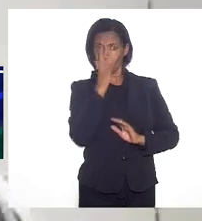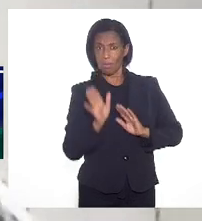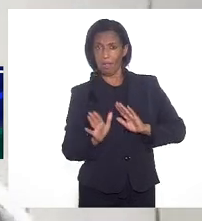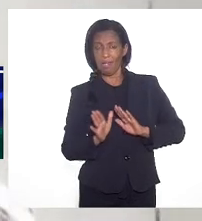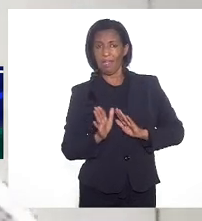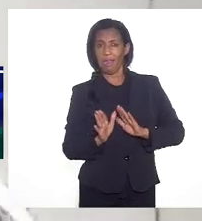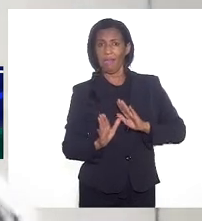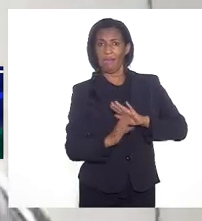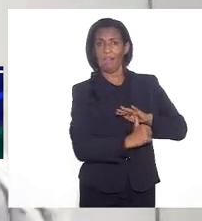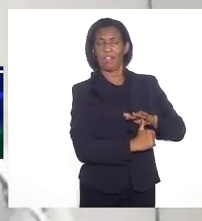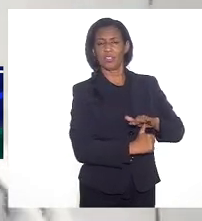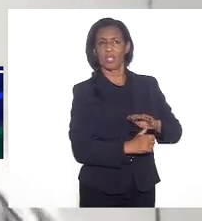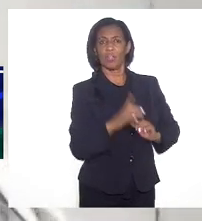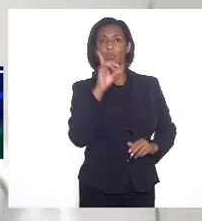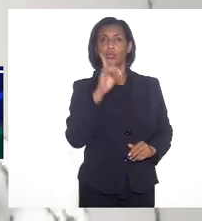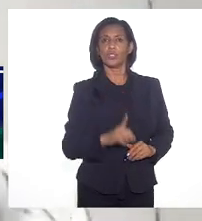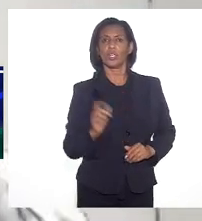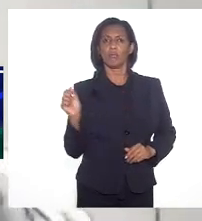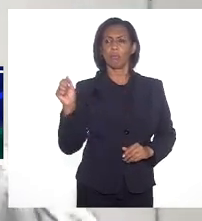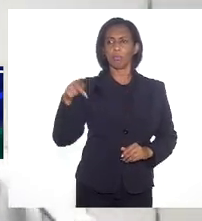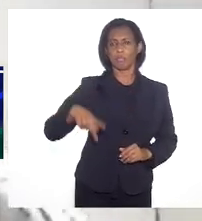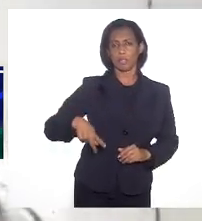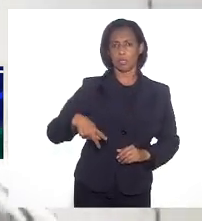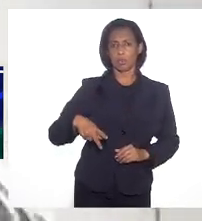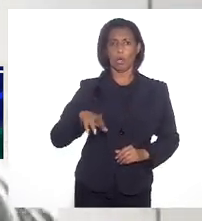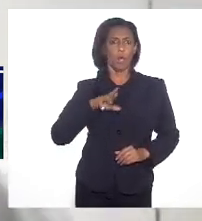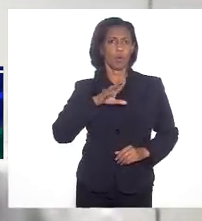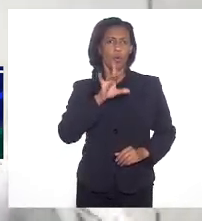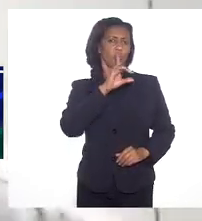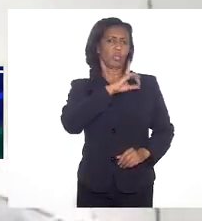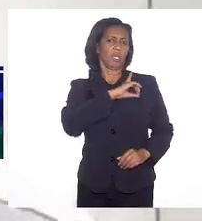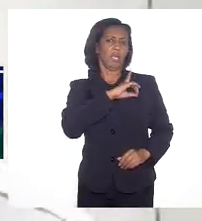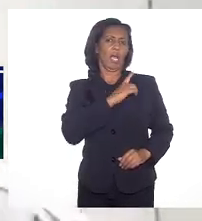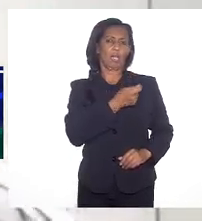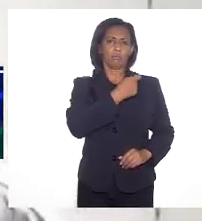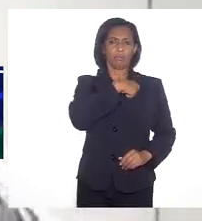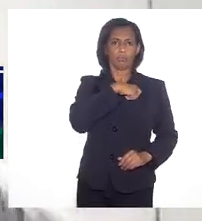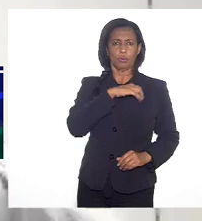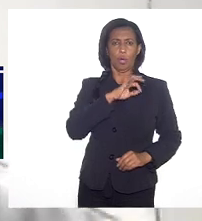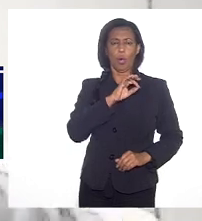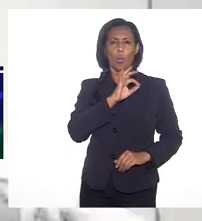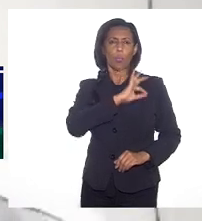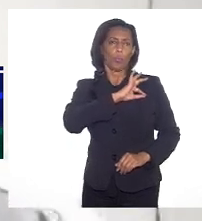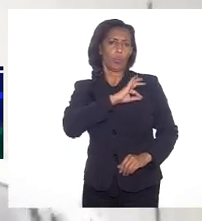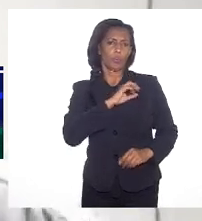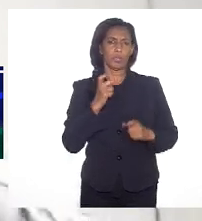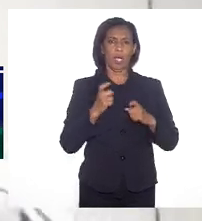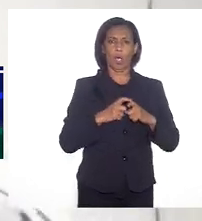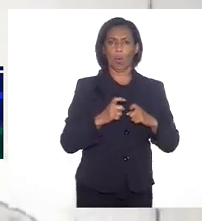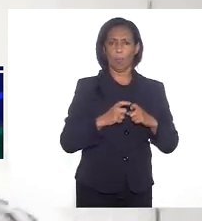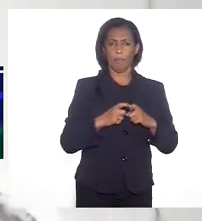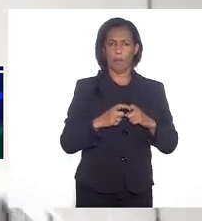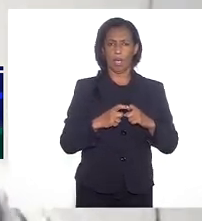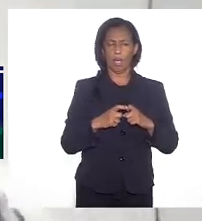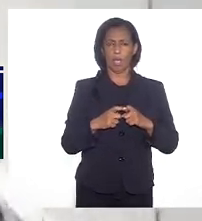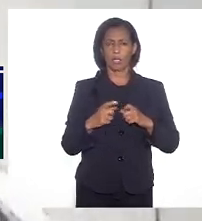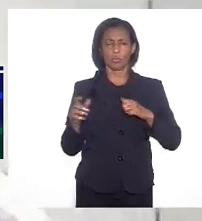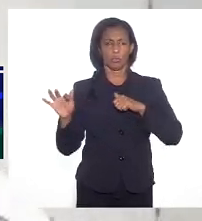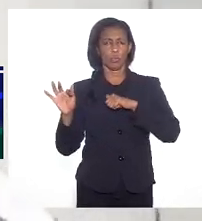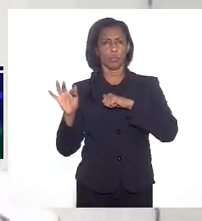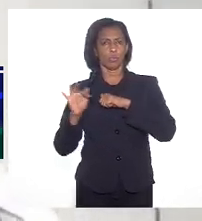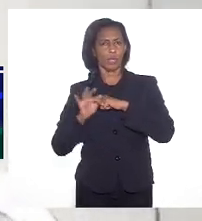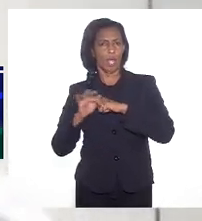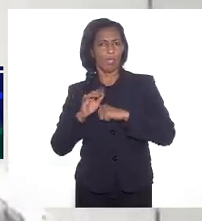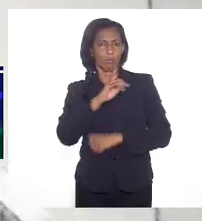direito à aposentadoria porque um servidor não é uma delegada um inspetor um policial militar um professor um médico um técnico de